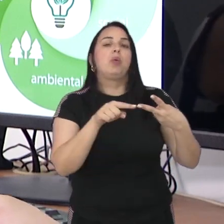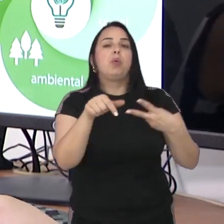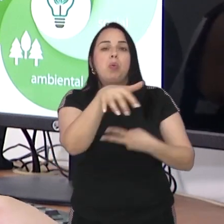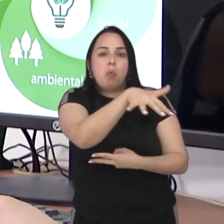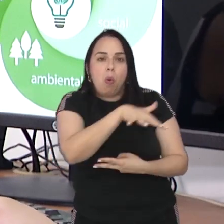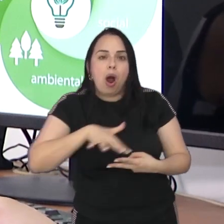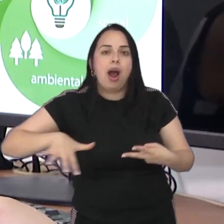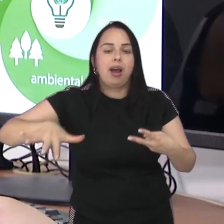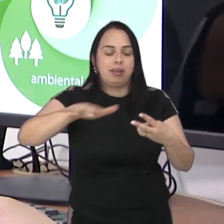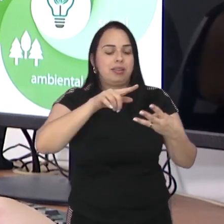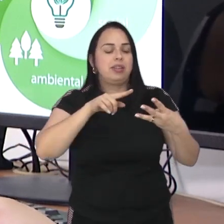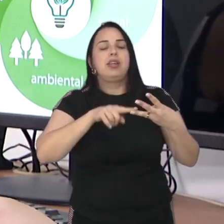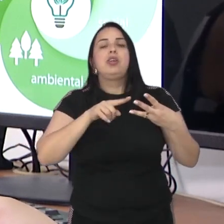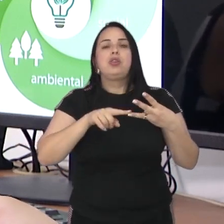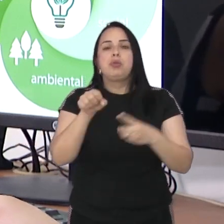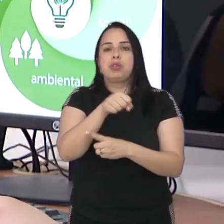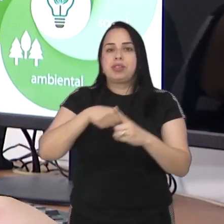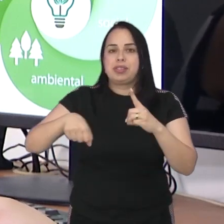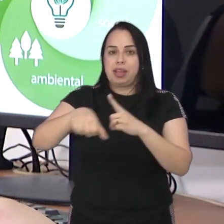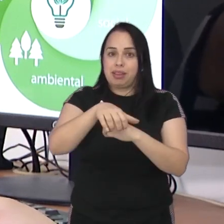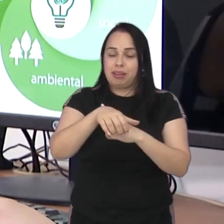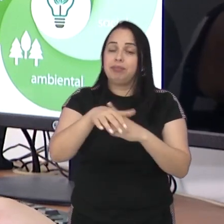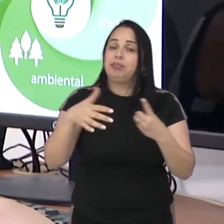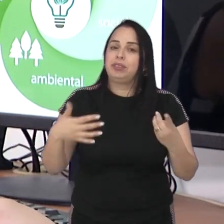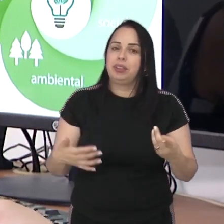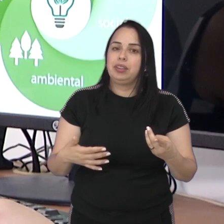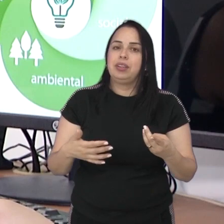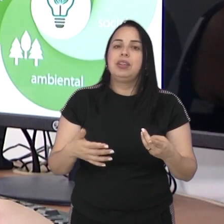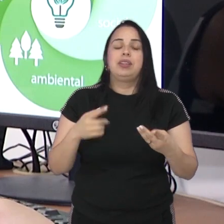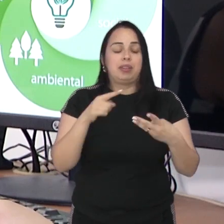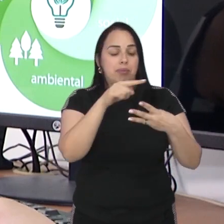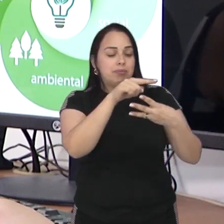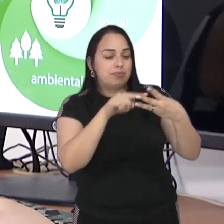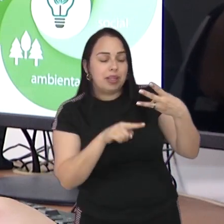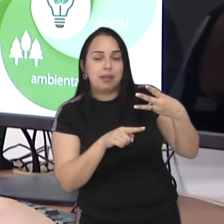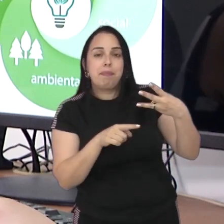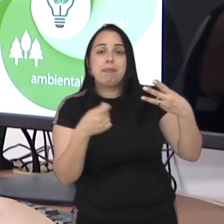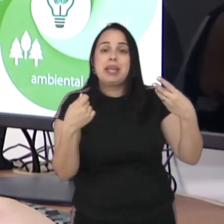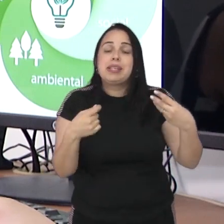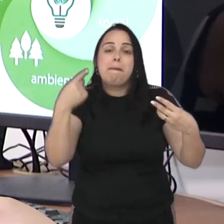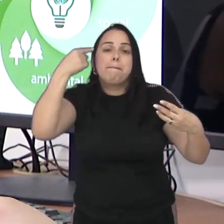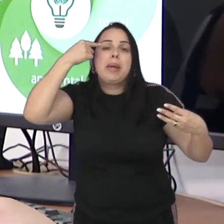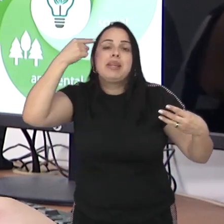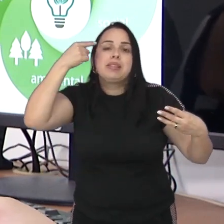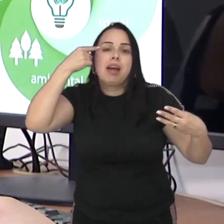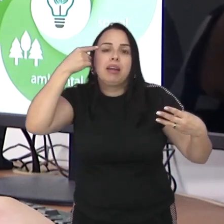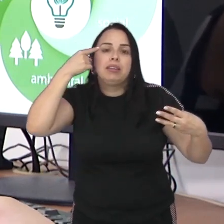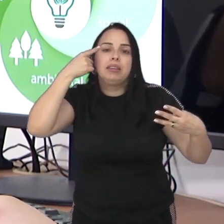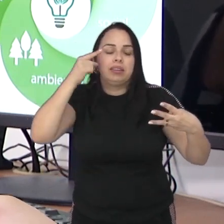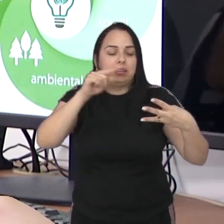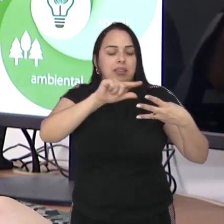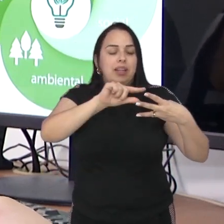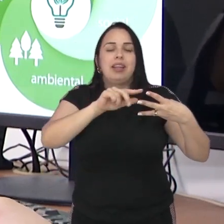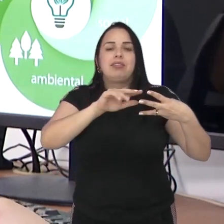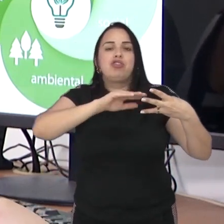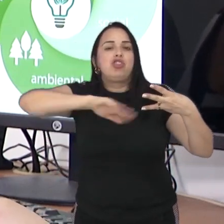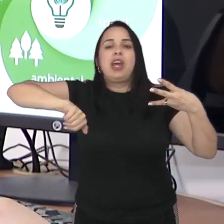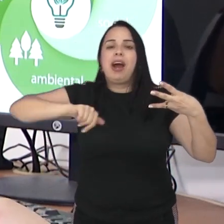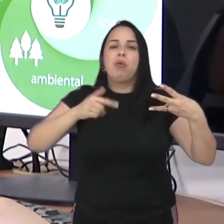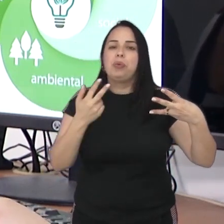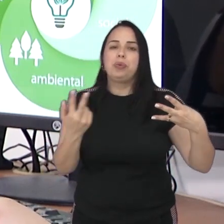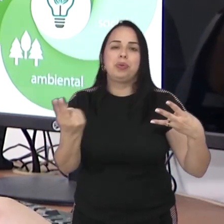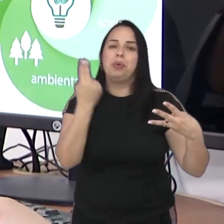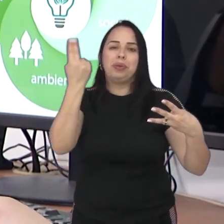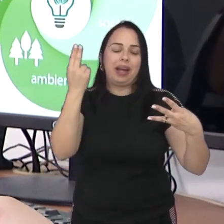econômica, o ambiental e o social. Então, não existe desenvolvimento sustentável sem que o lado social